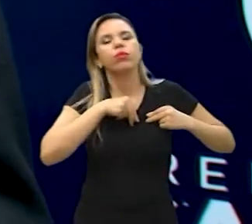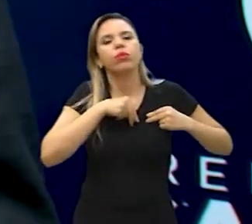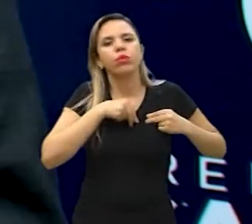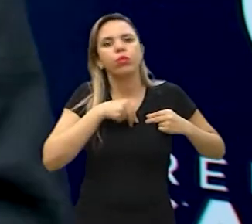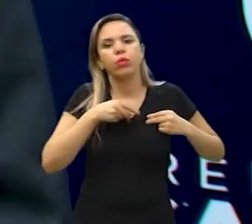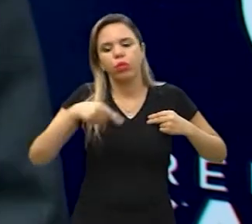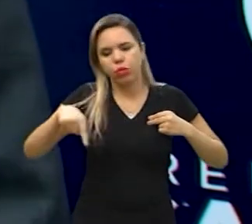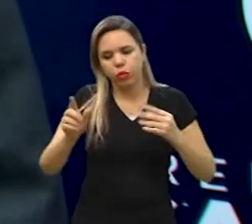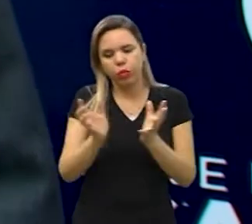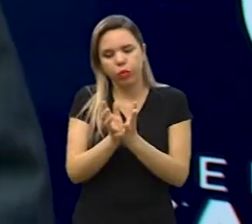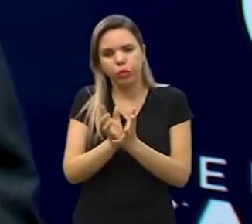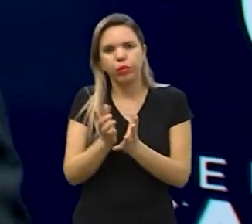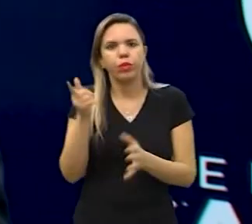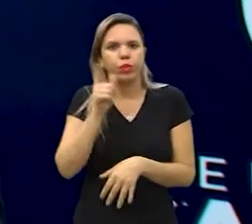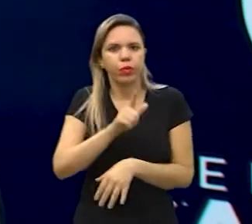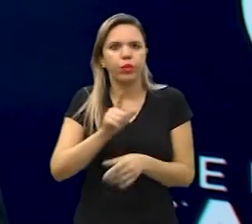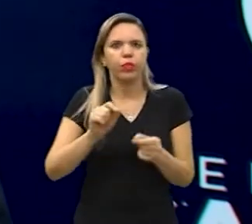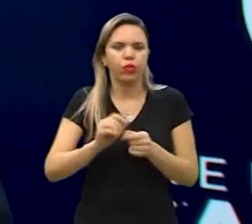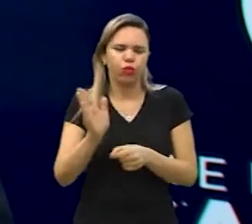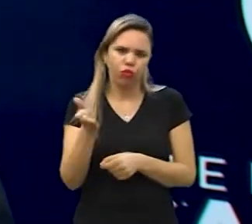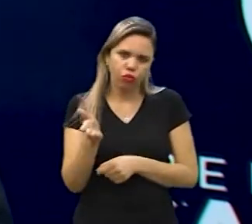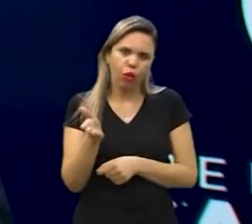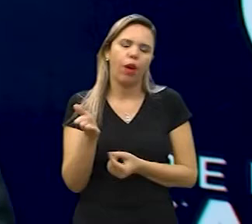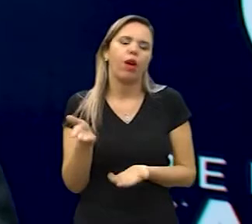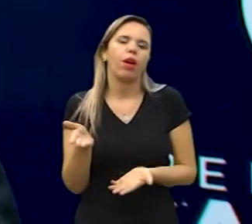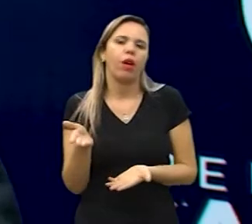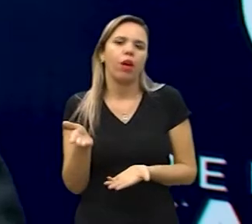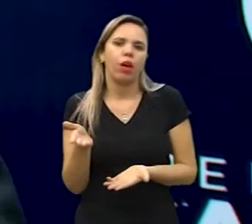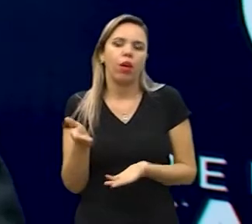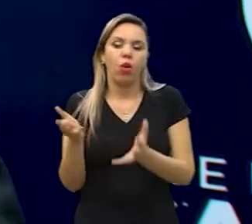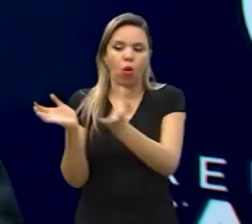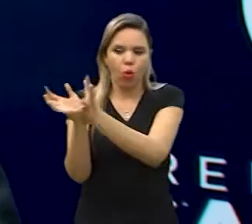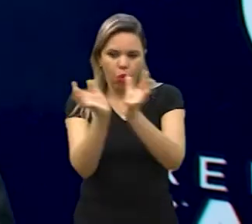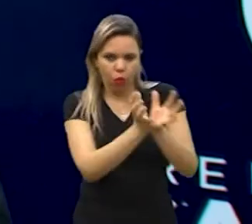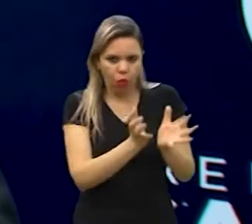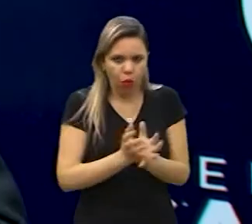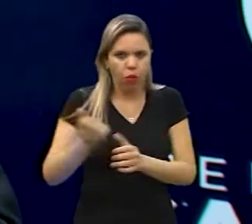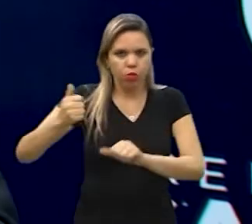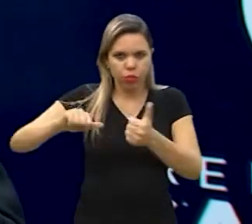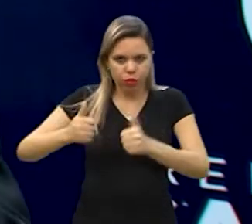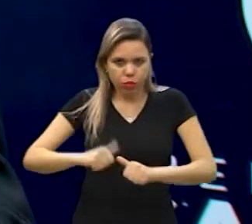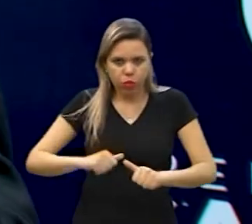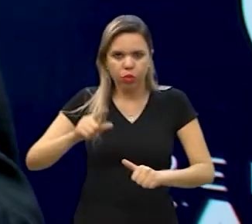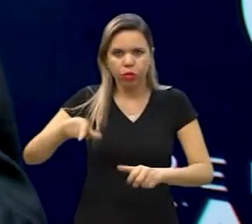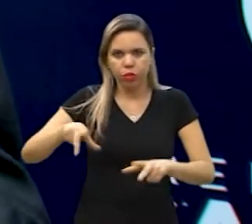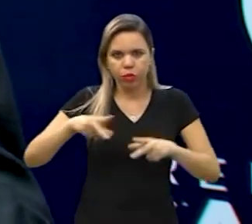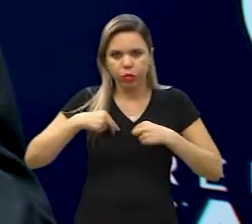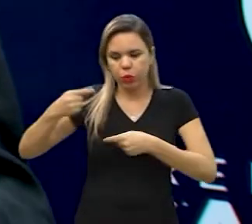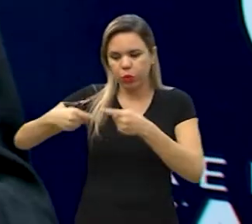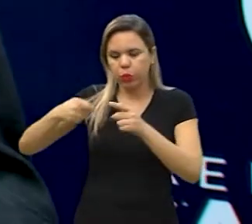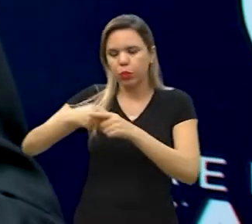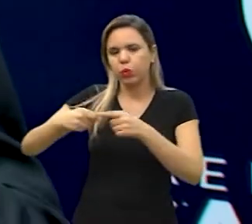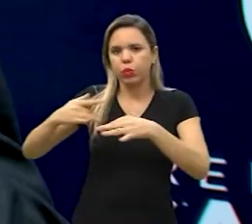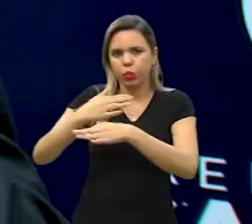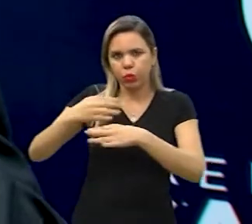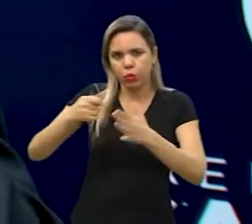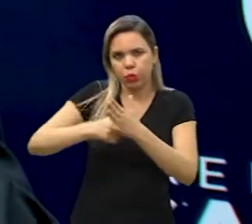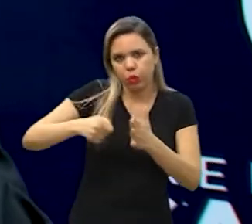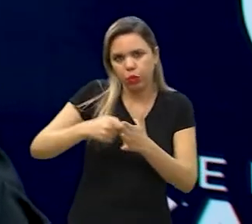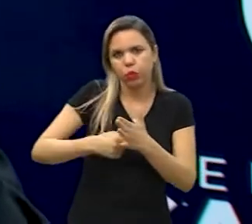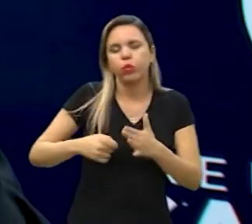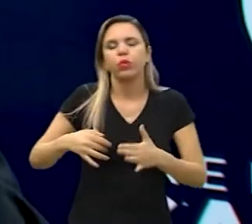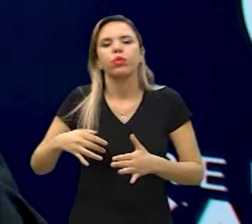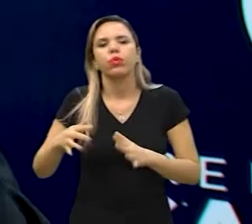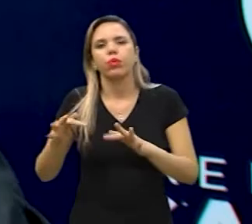méritos. Indo para as comissões de méritos, ele já vai passando por essas comissões, que é de política